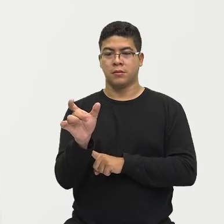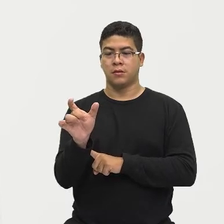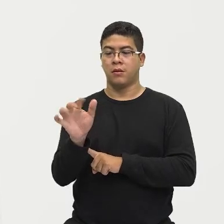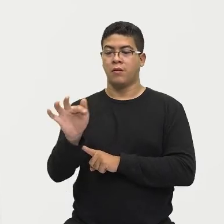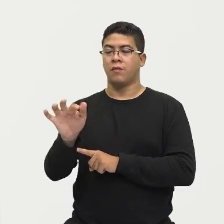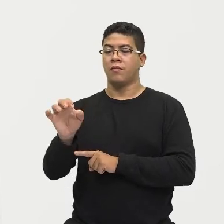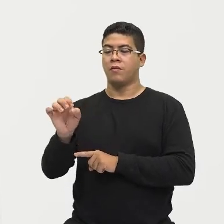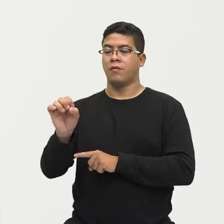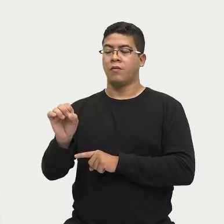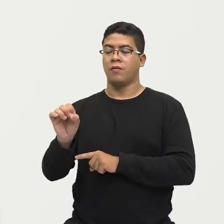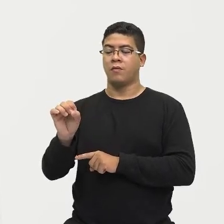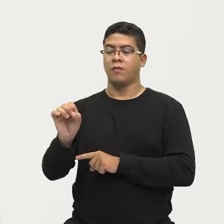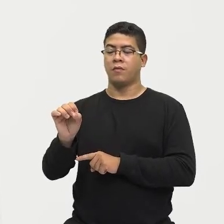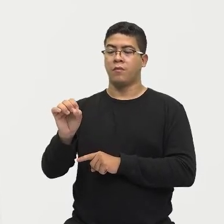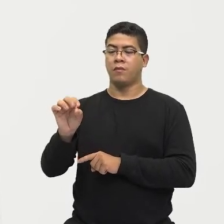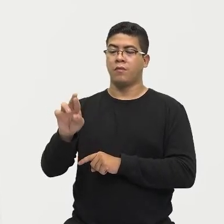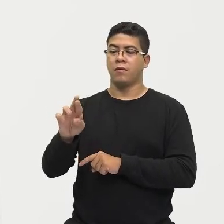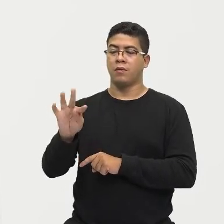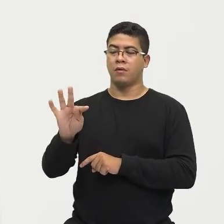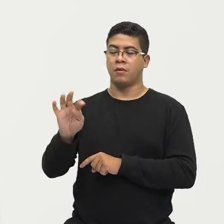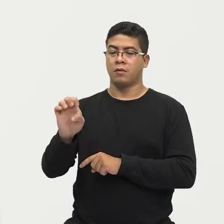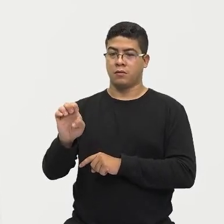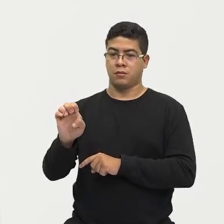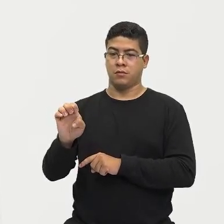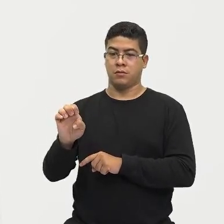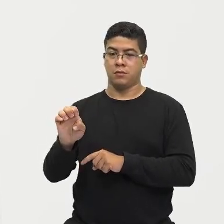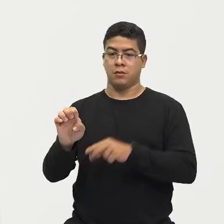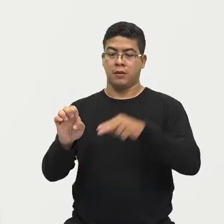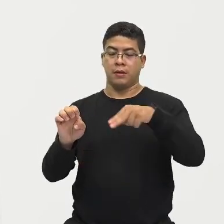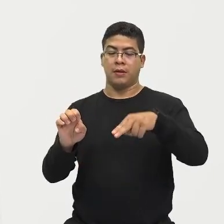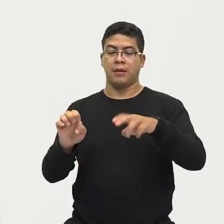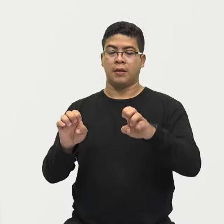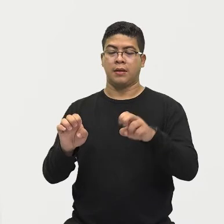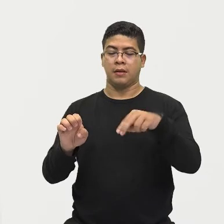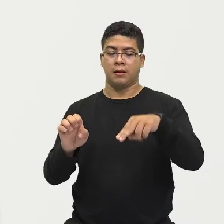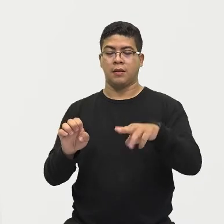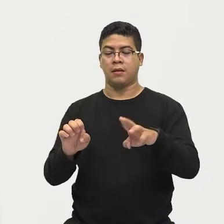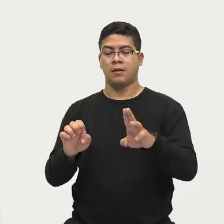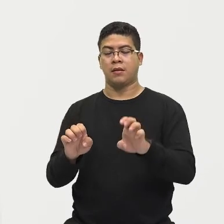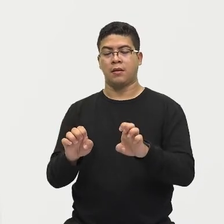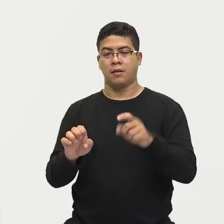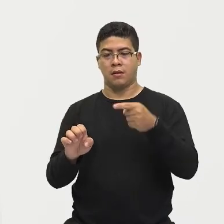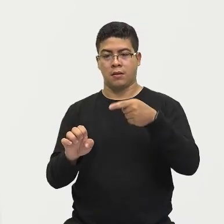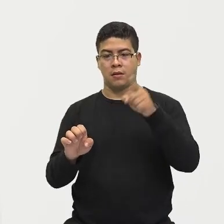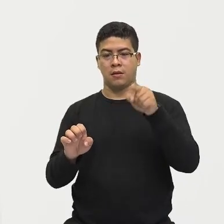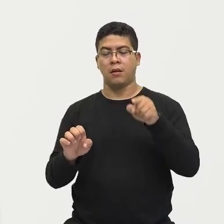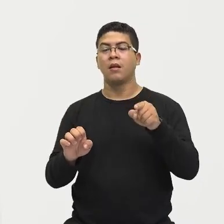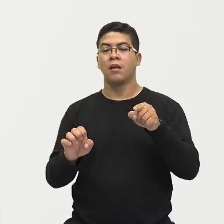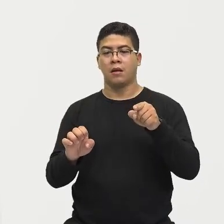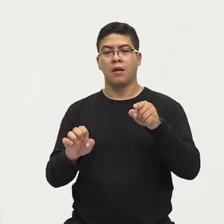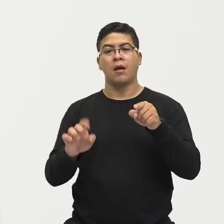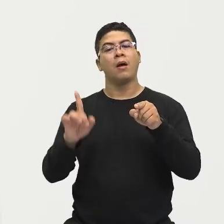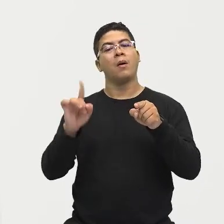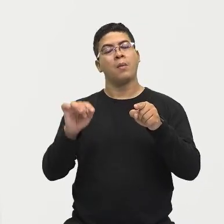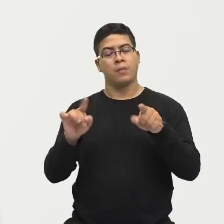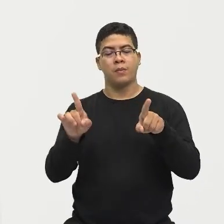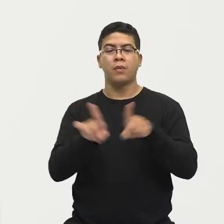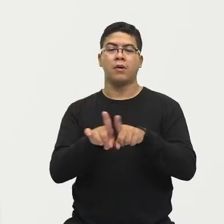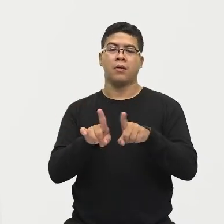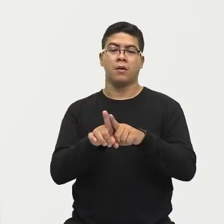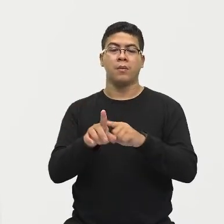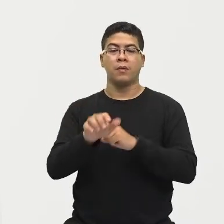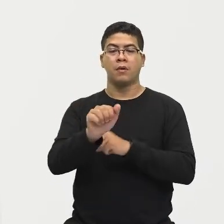forte aí é um adjetivo. Muito bem. Então, ele pode ser também um advérbio.